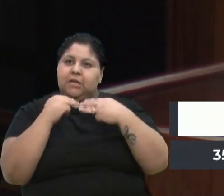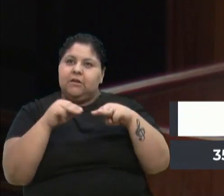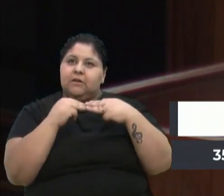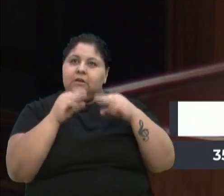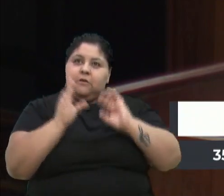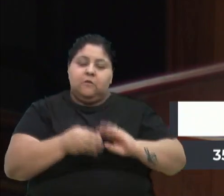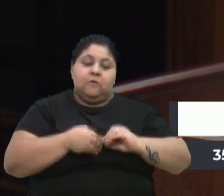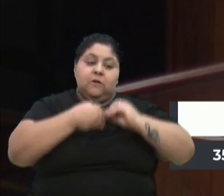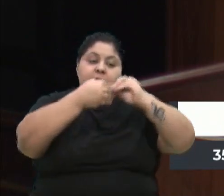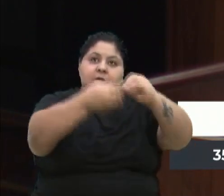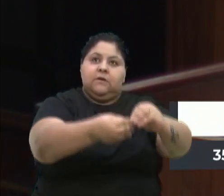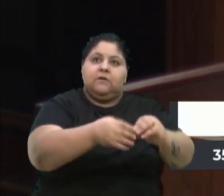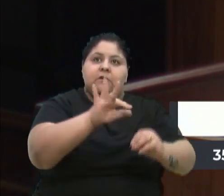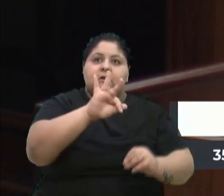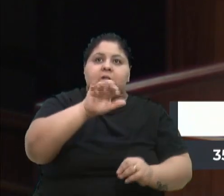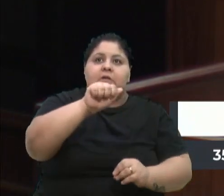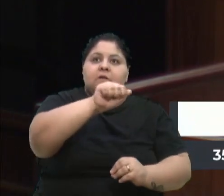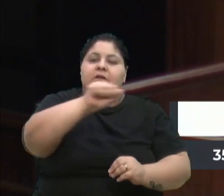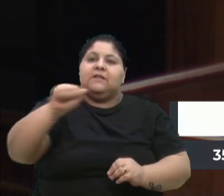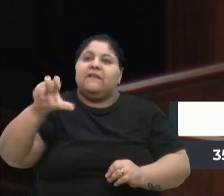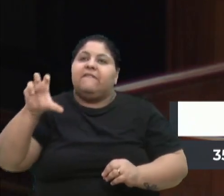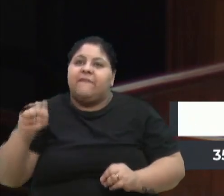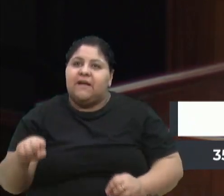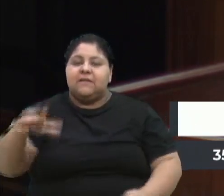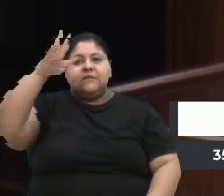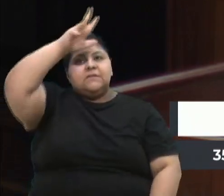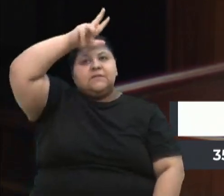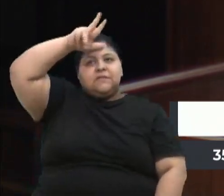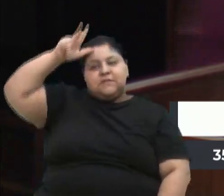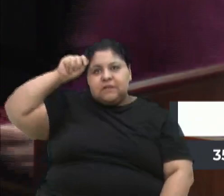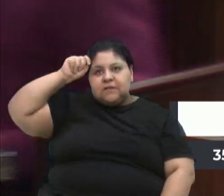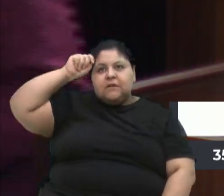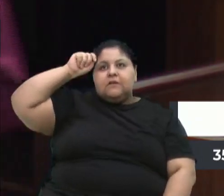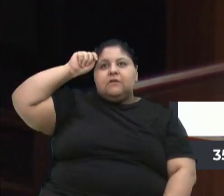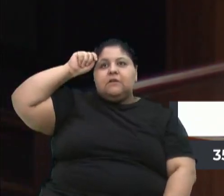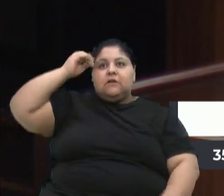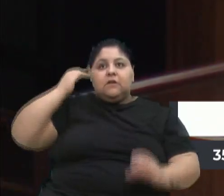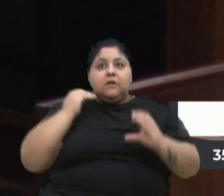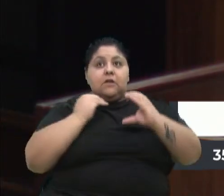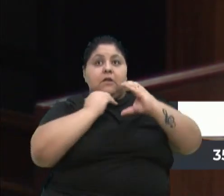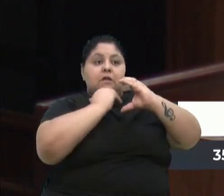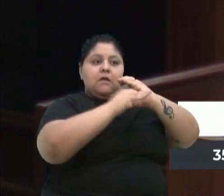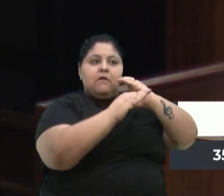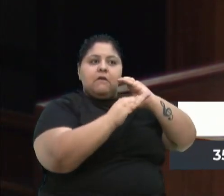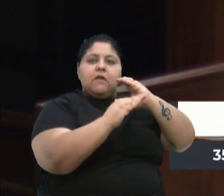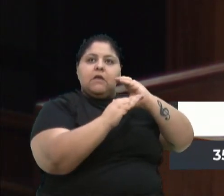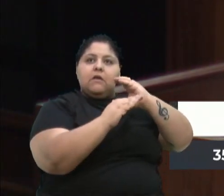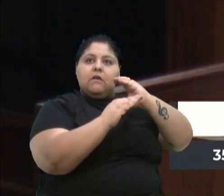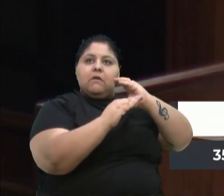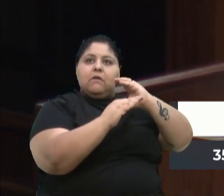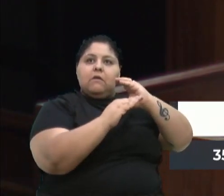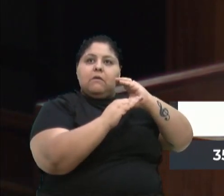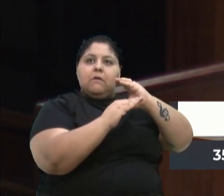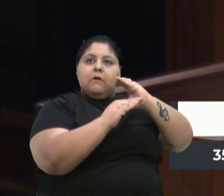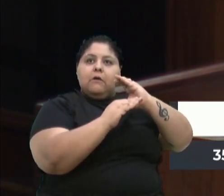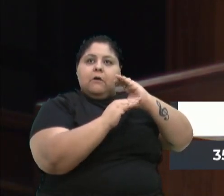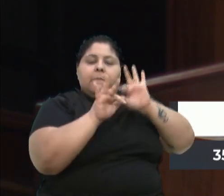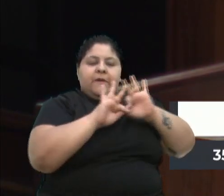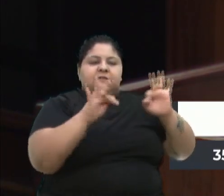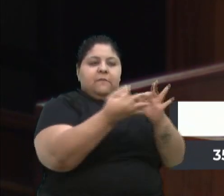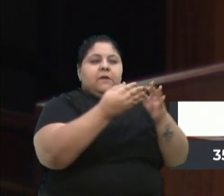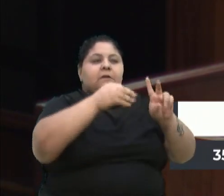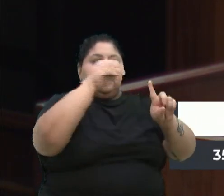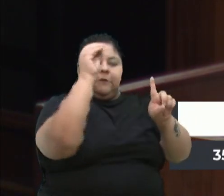botou à disposição da FAS, da prefeitura. E levou os materiais para lá. Vereador Felipe, o dono